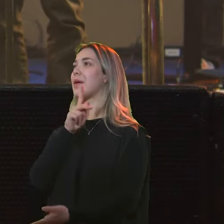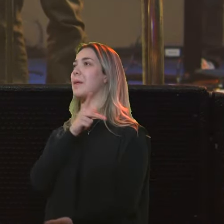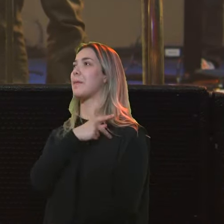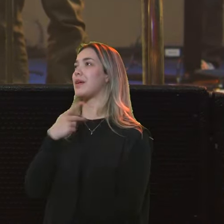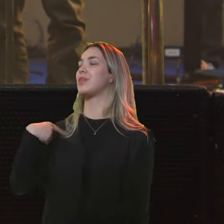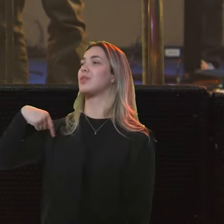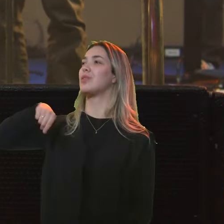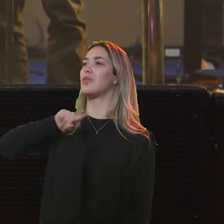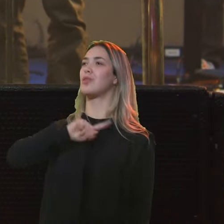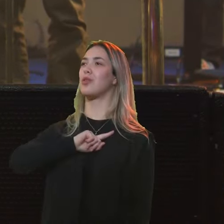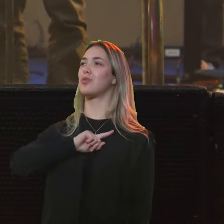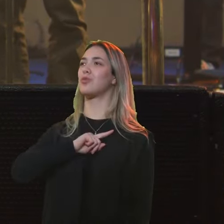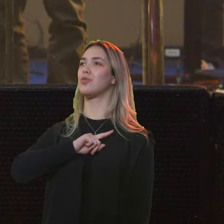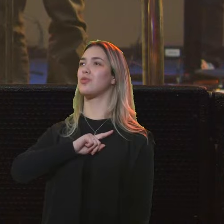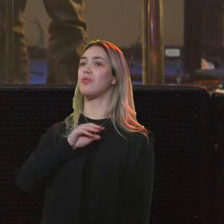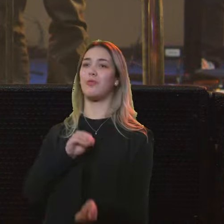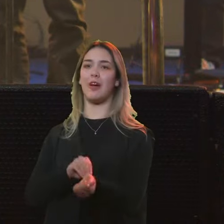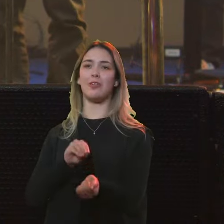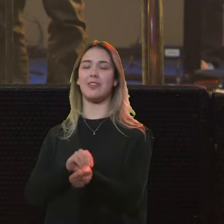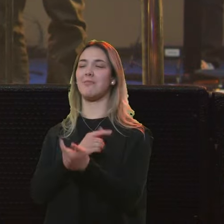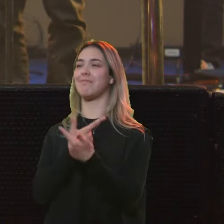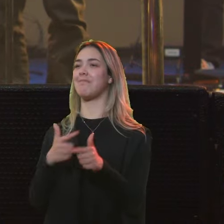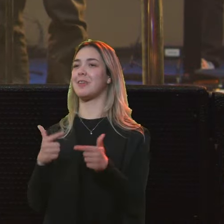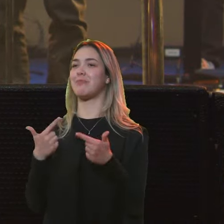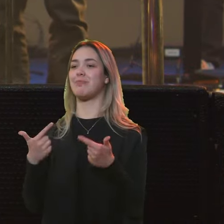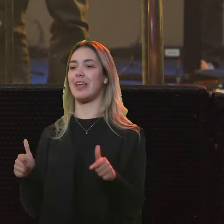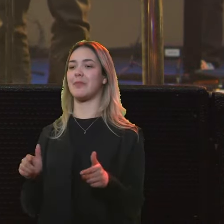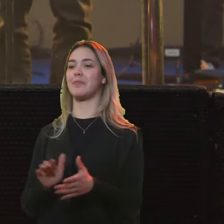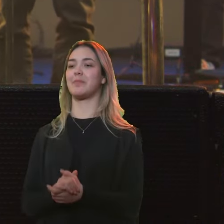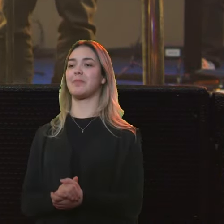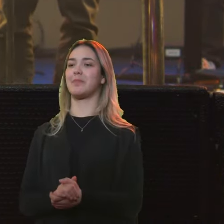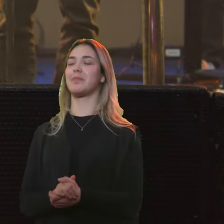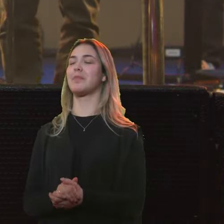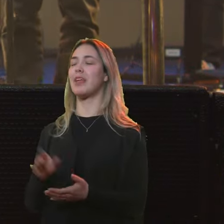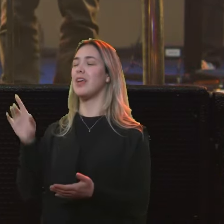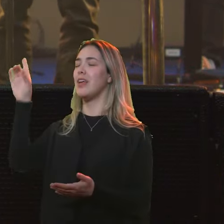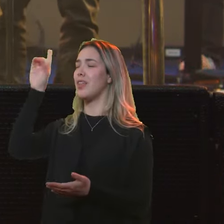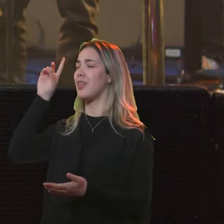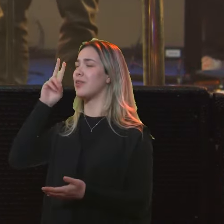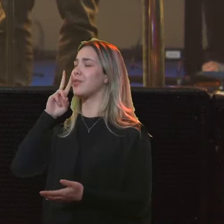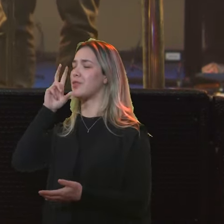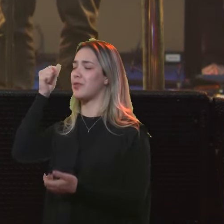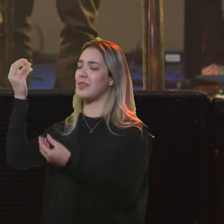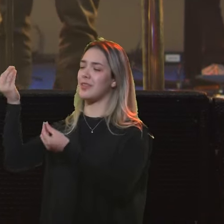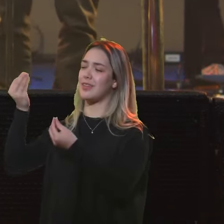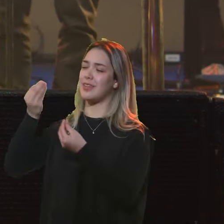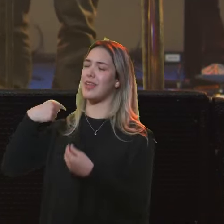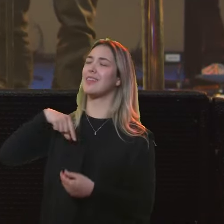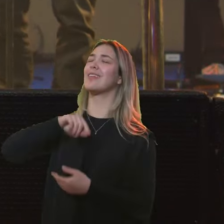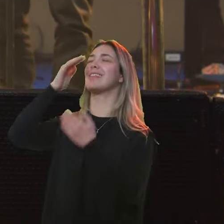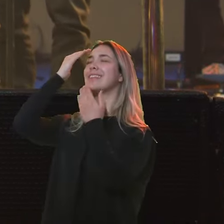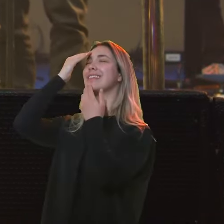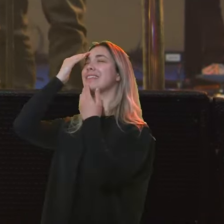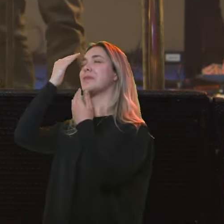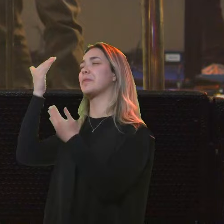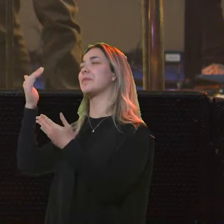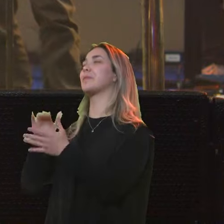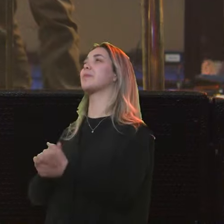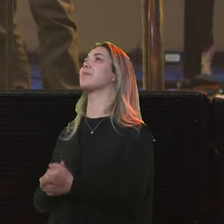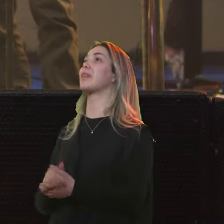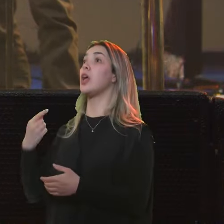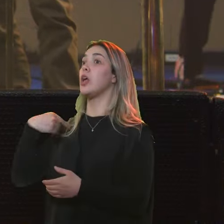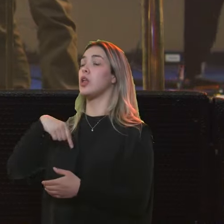Nós podemos todas as coisas porque o Senhor tem nos fortalecido. Nós somos gratos, Jesus. E nós não somos